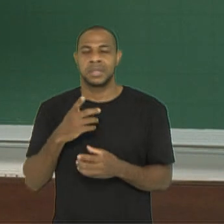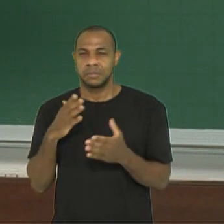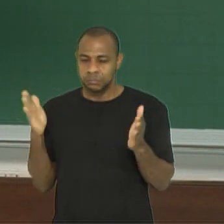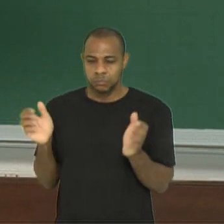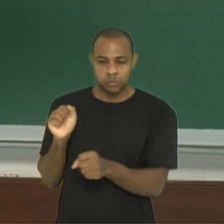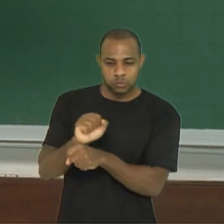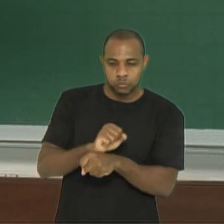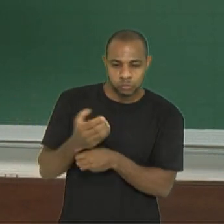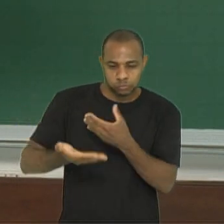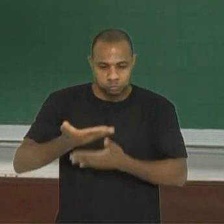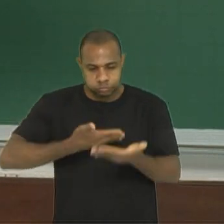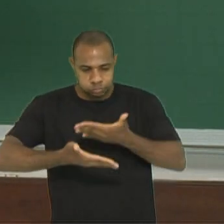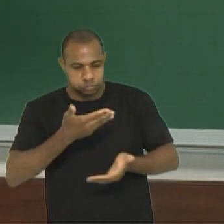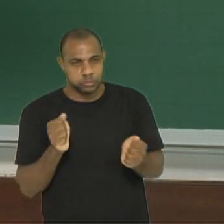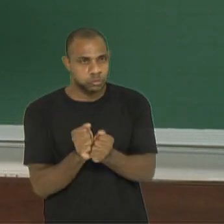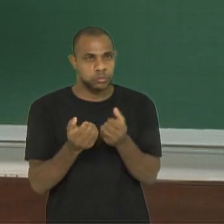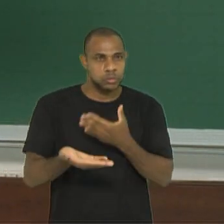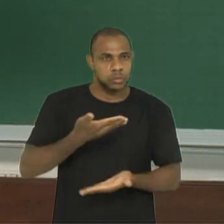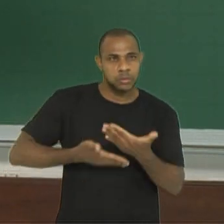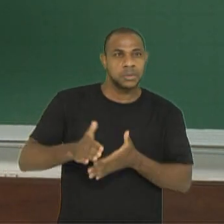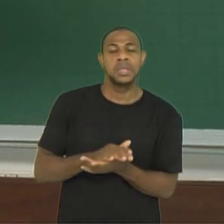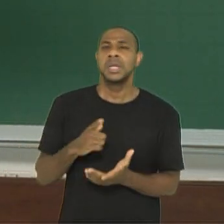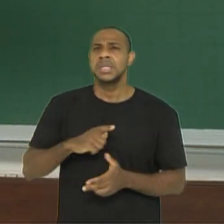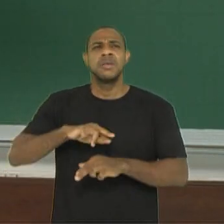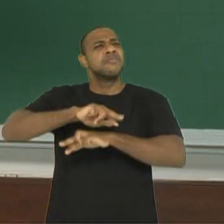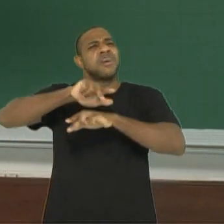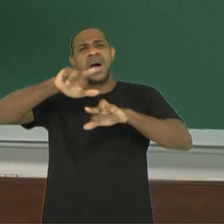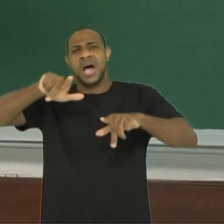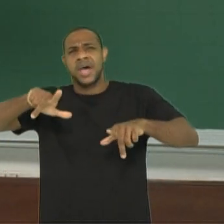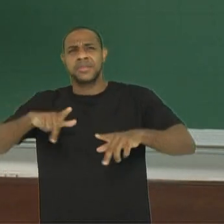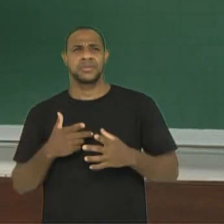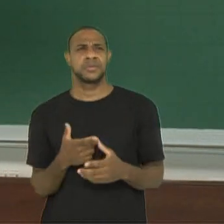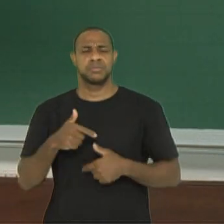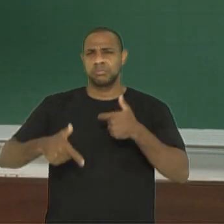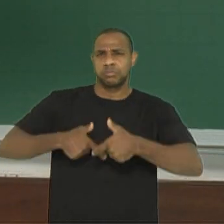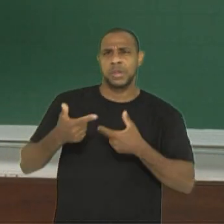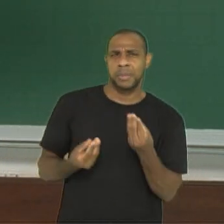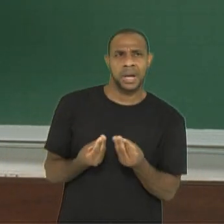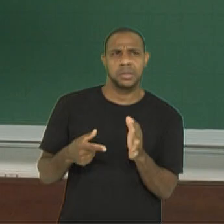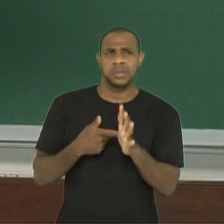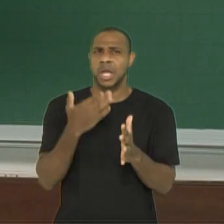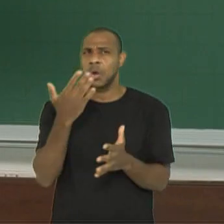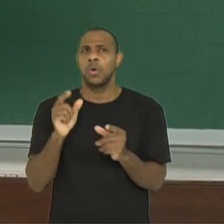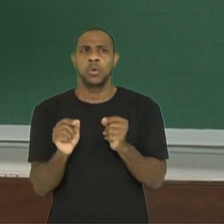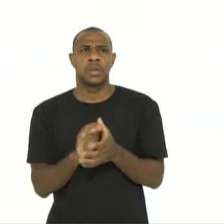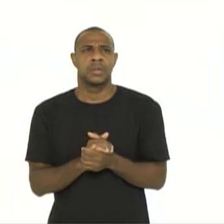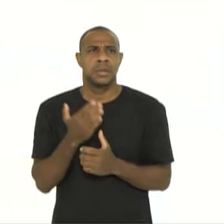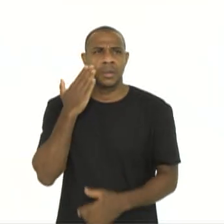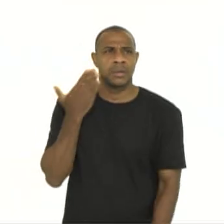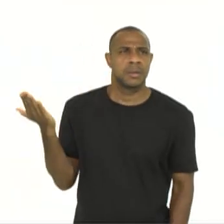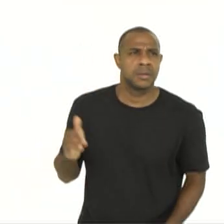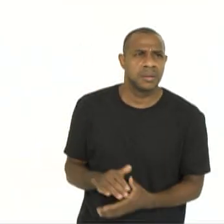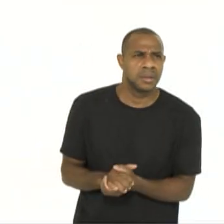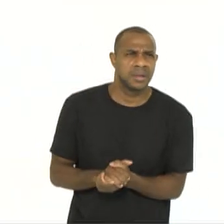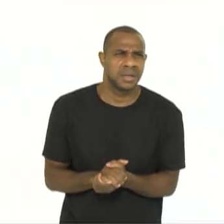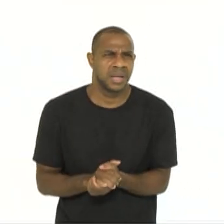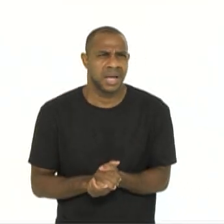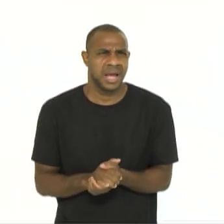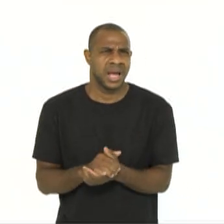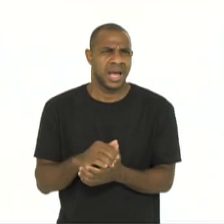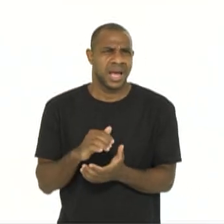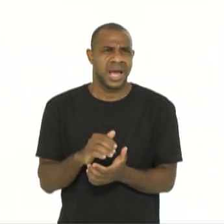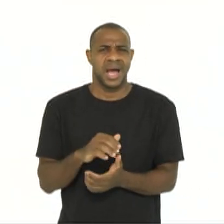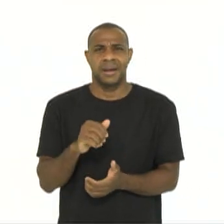participativa. Aí, ela tem também funções, por exemplo, uma das funções da cor, poderíamos pegar algumas delas aqui, por exemplo, ela serve